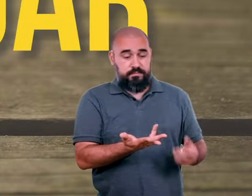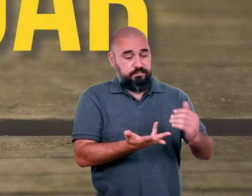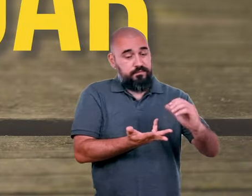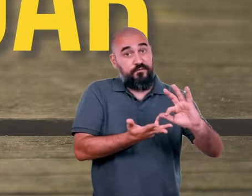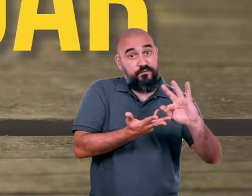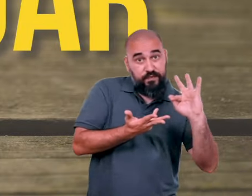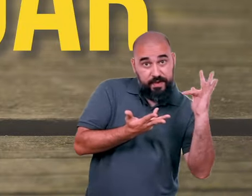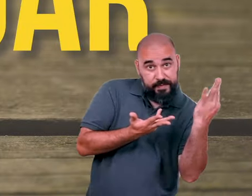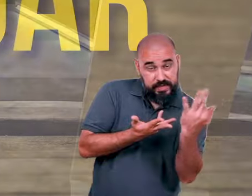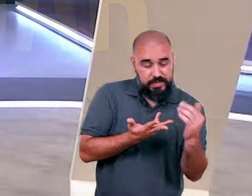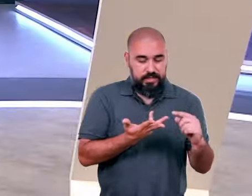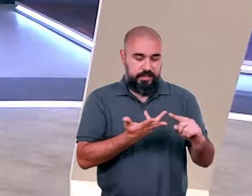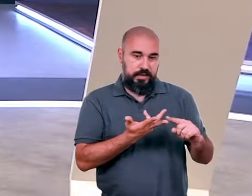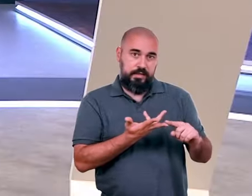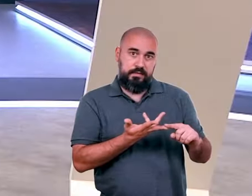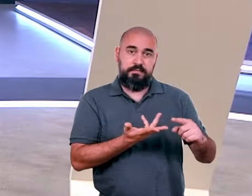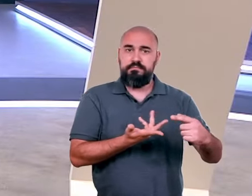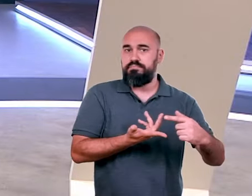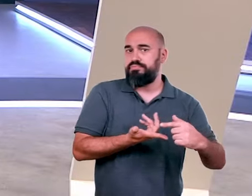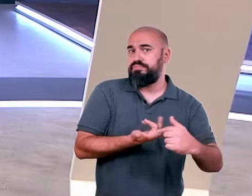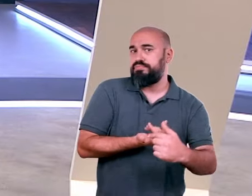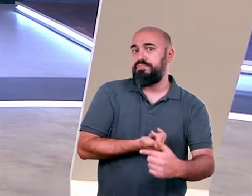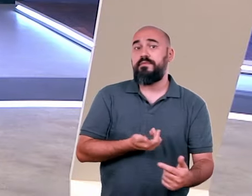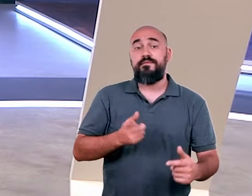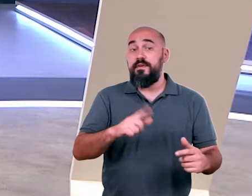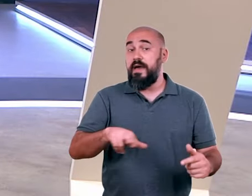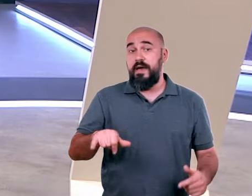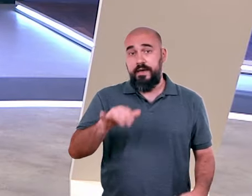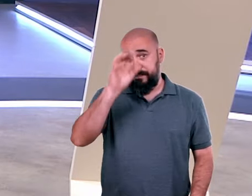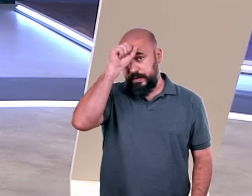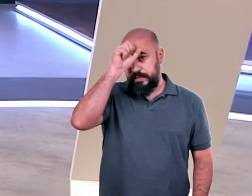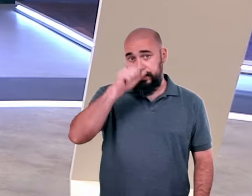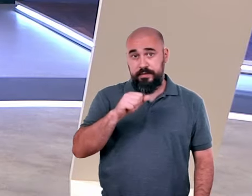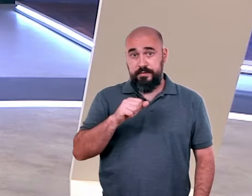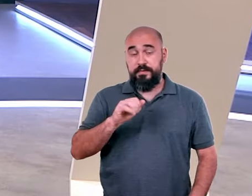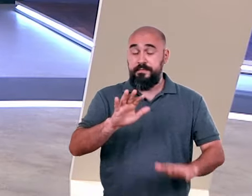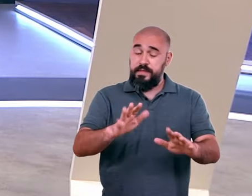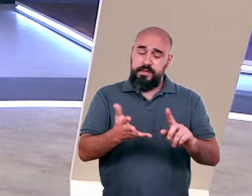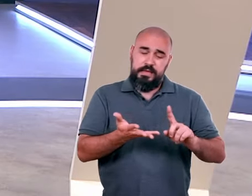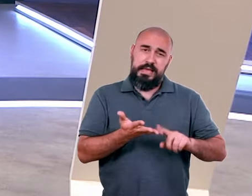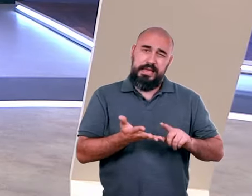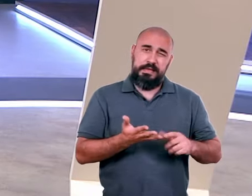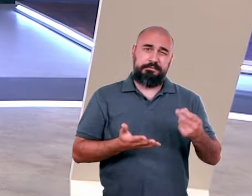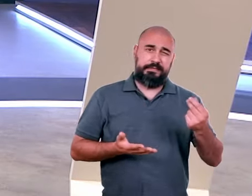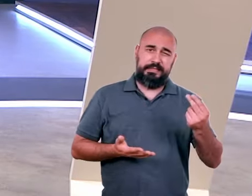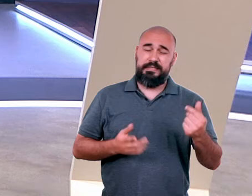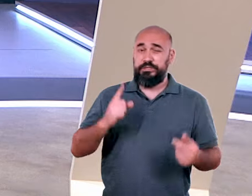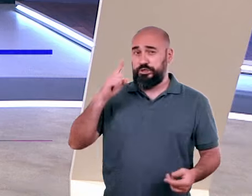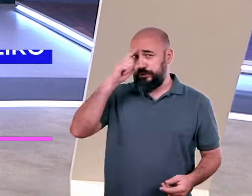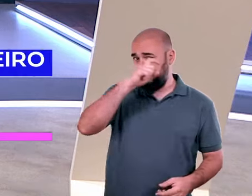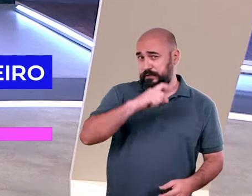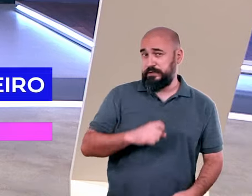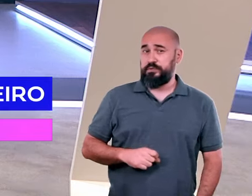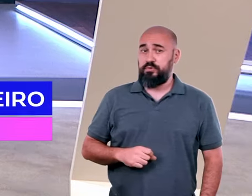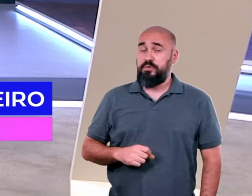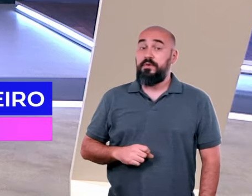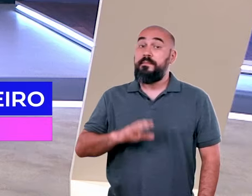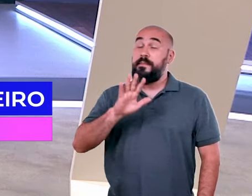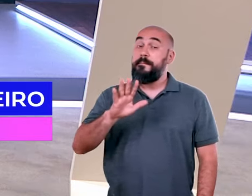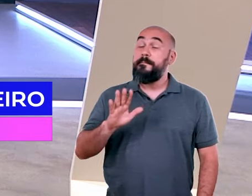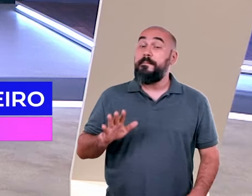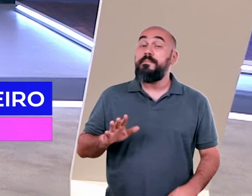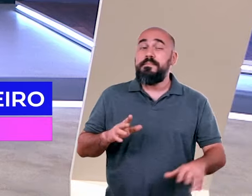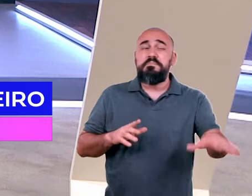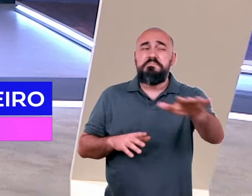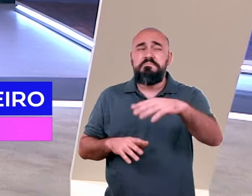dinheiro. Existem pessoas que dizem assim: a parte mais sensível do corpo humano é o bolso.